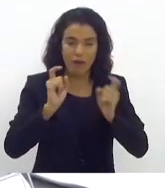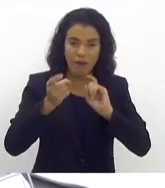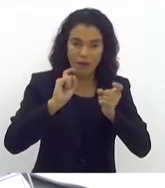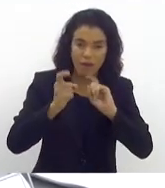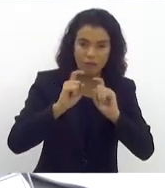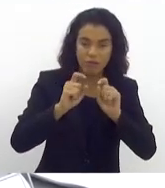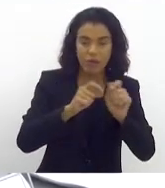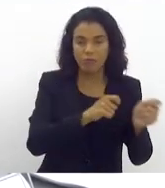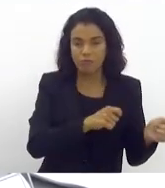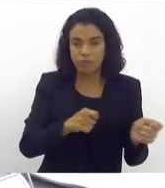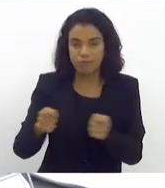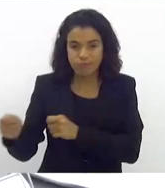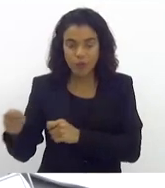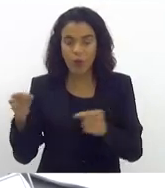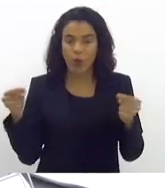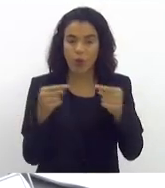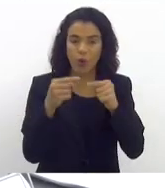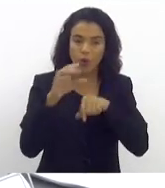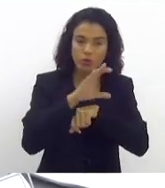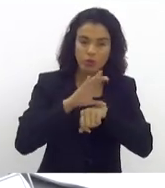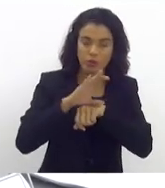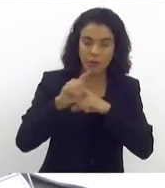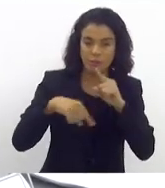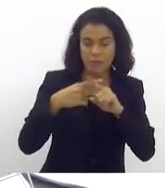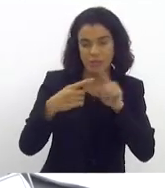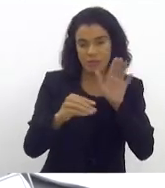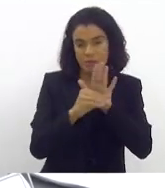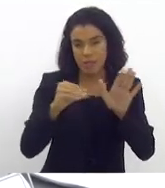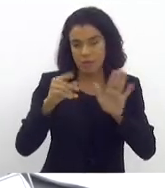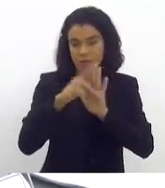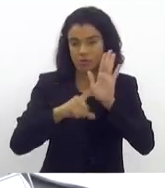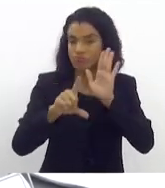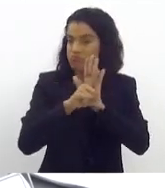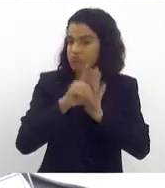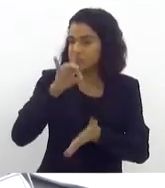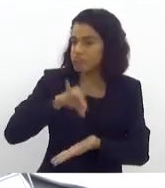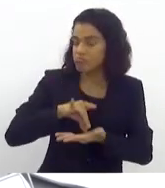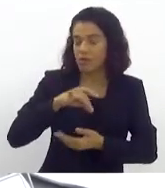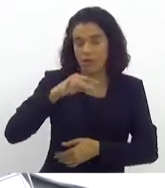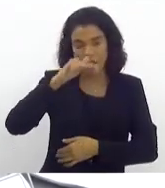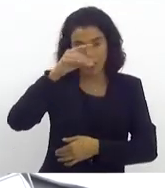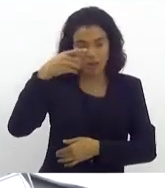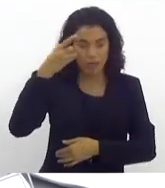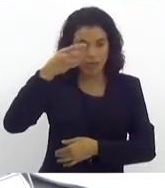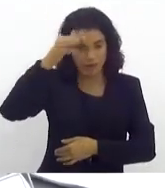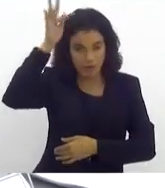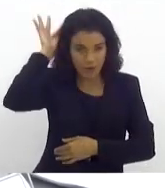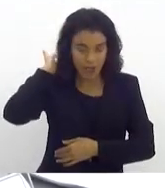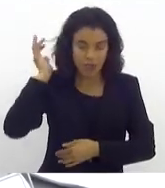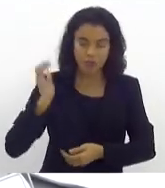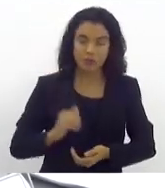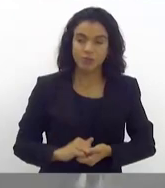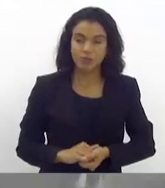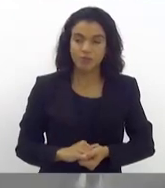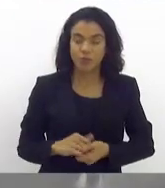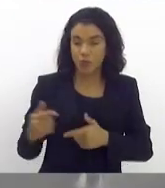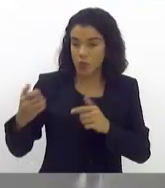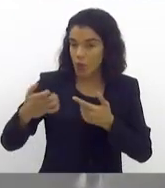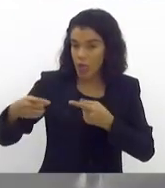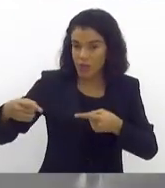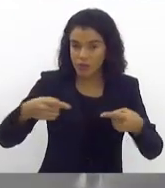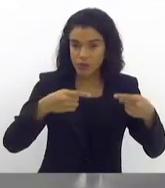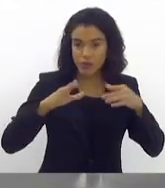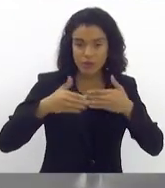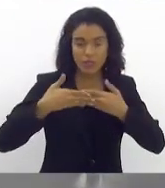de voto para constitucionalidade com emendas. Projeto de relatoria original, deputado Fred Pacheco, em discussão. Não havendo quem queira